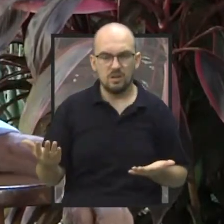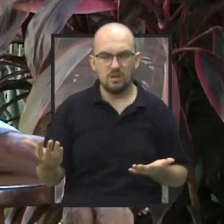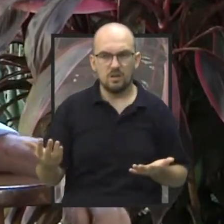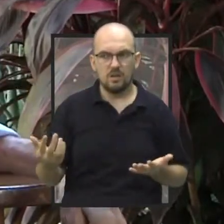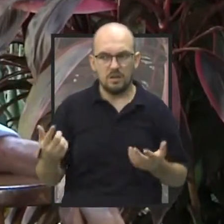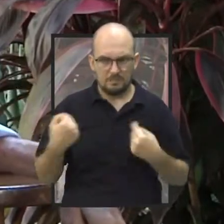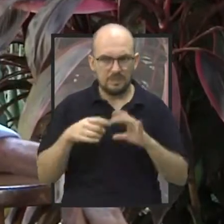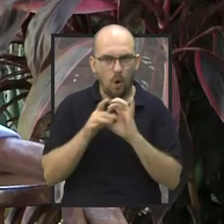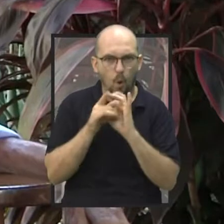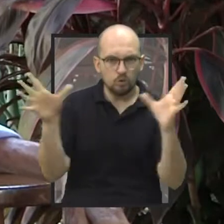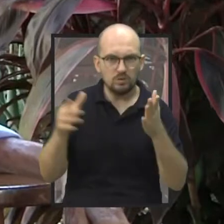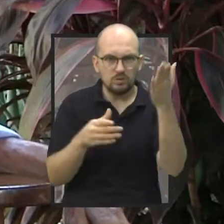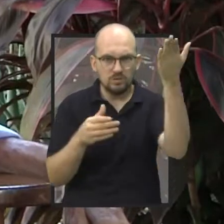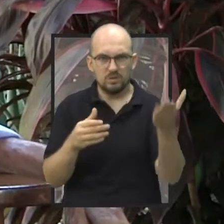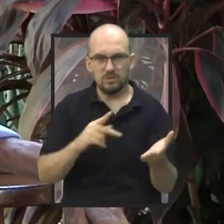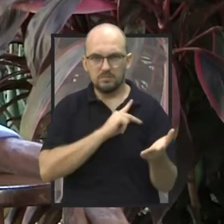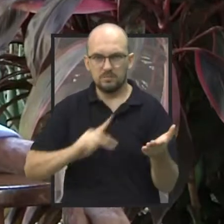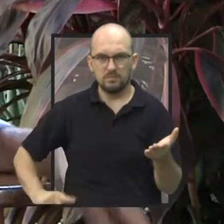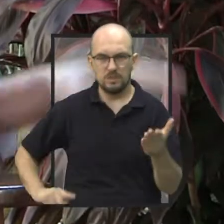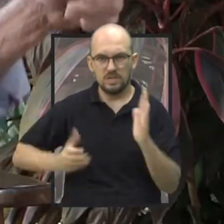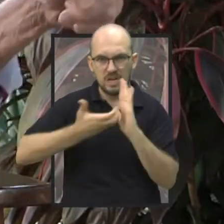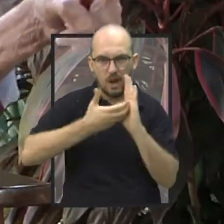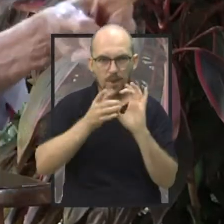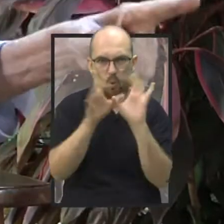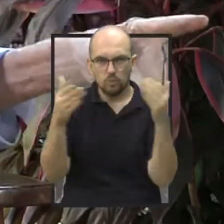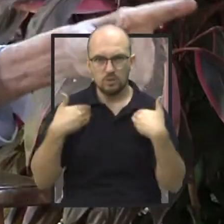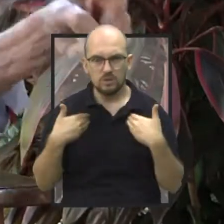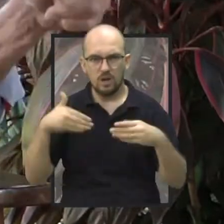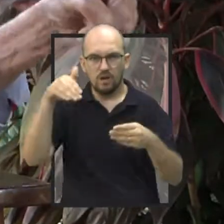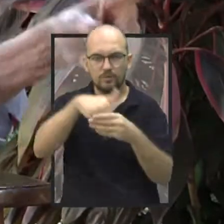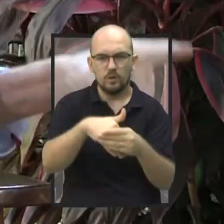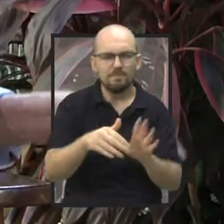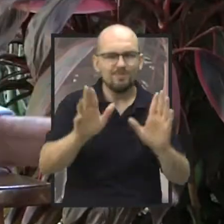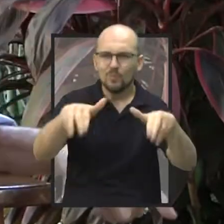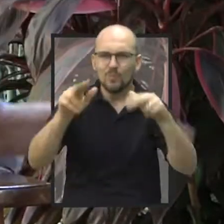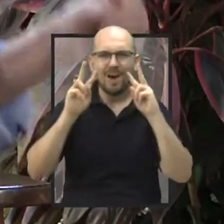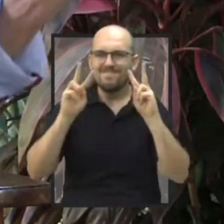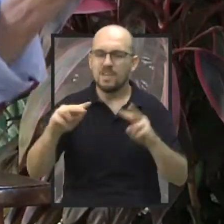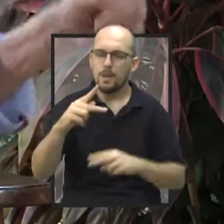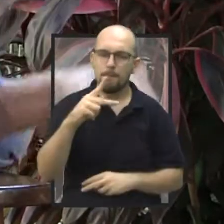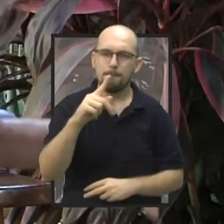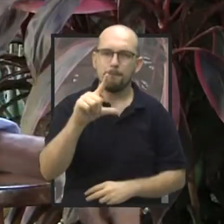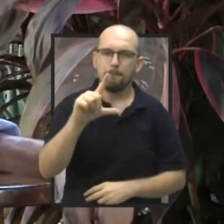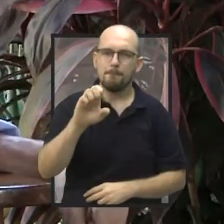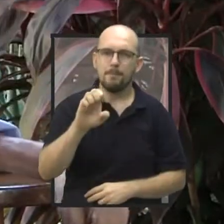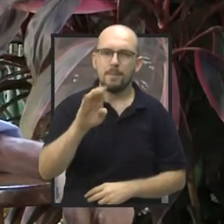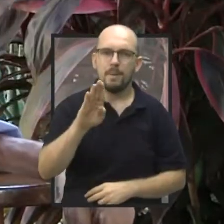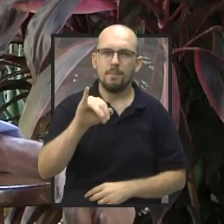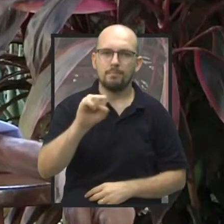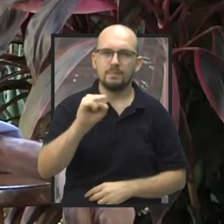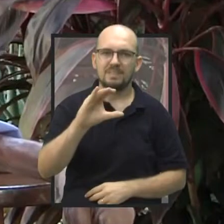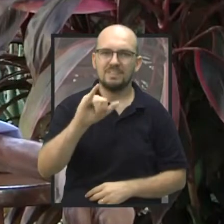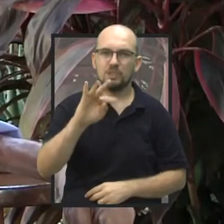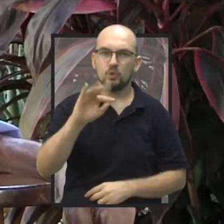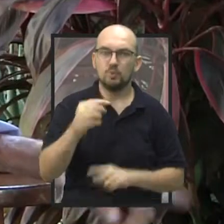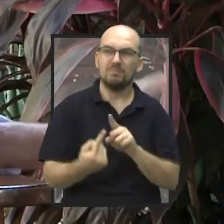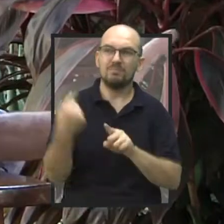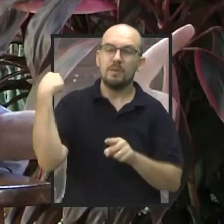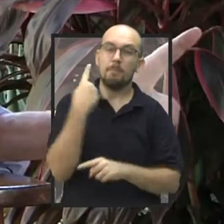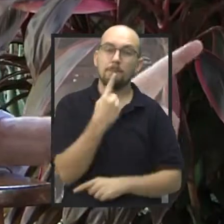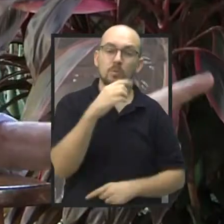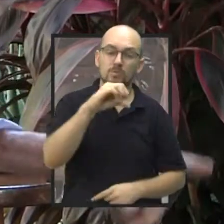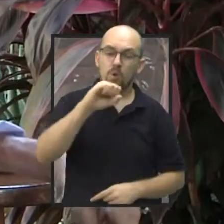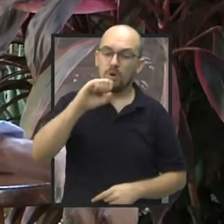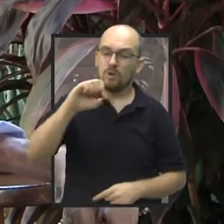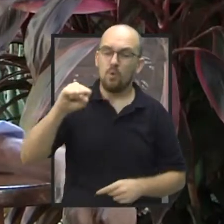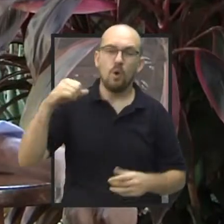autorizado pelo presidente da Câmara. Eu nunca vi um plebiscito desde 1988. Eu nunca